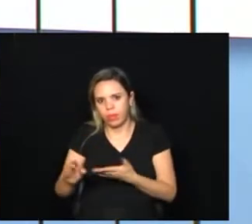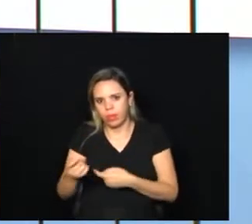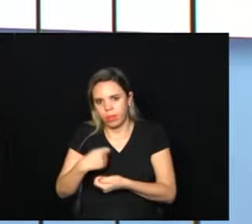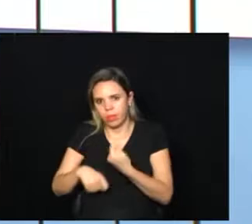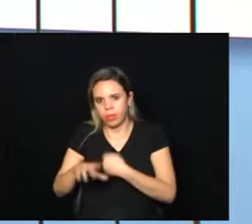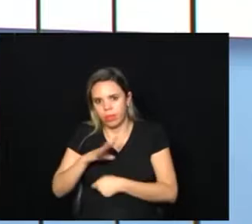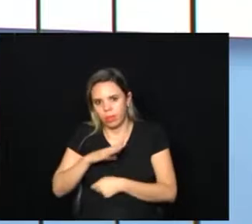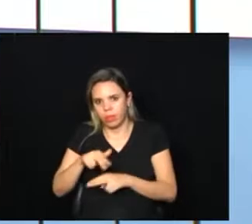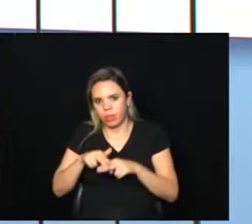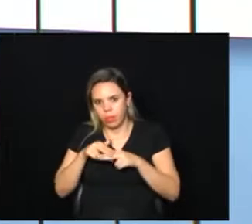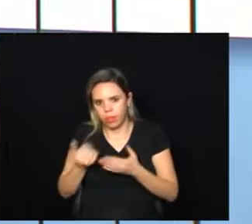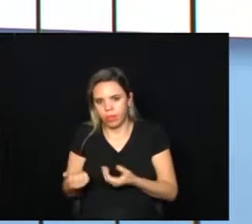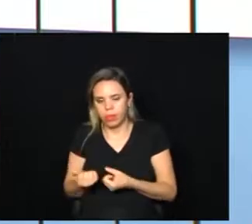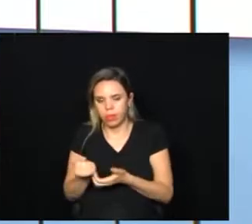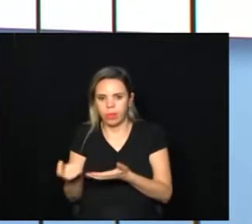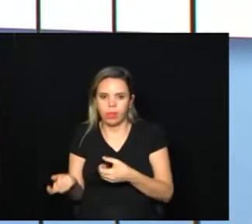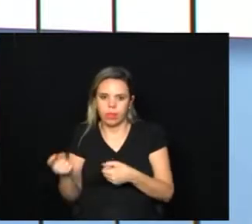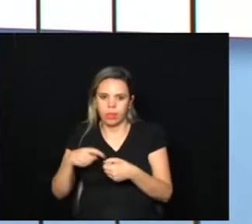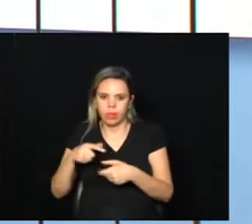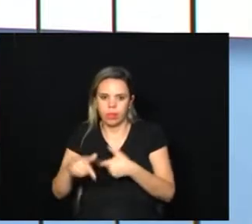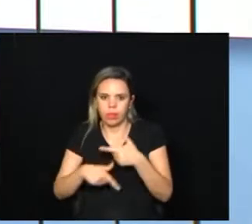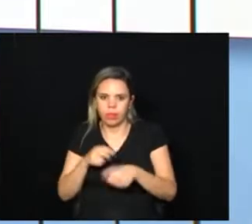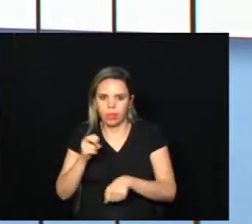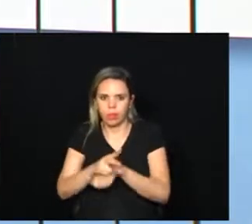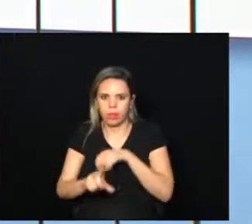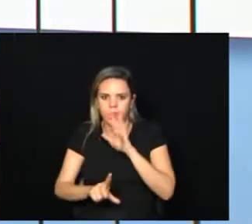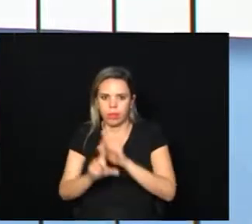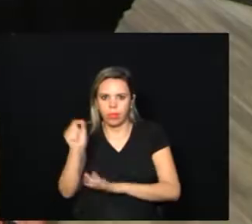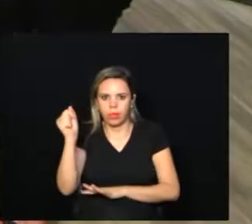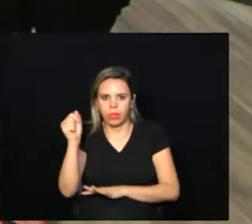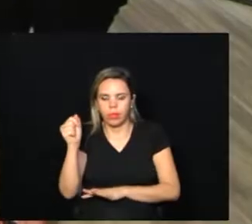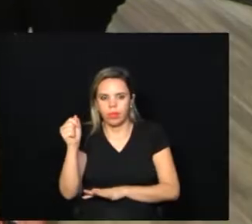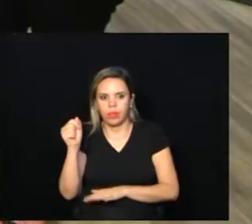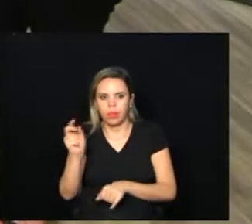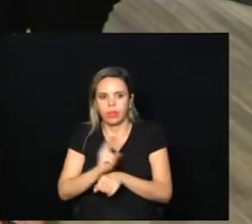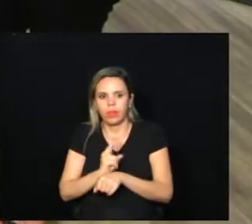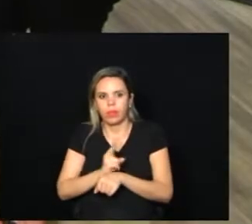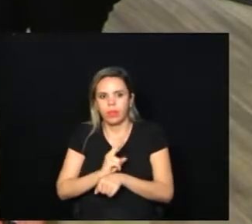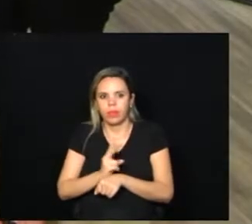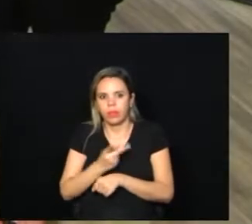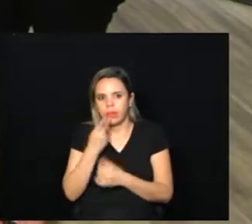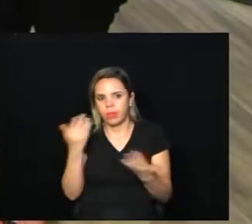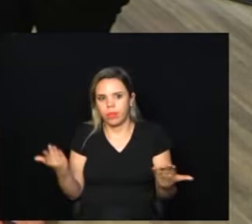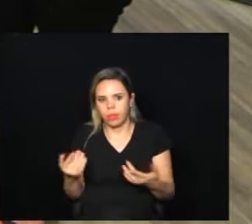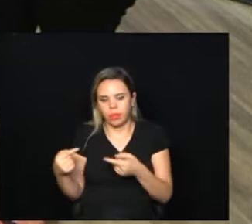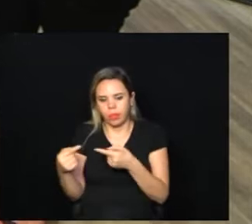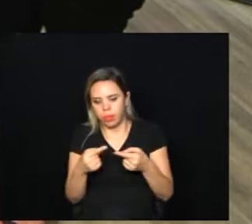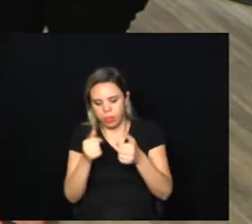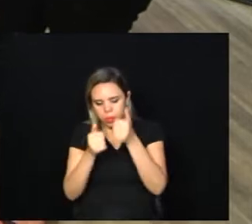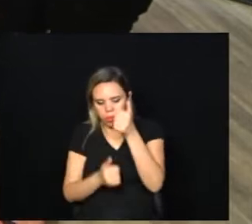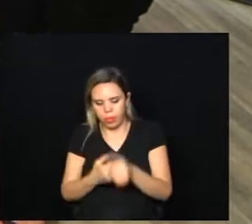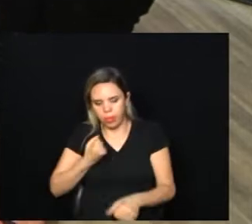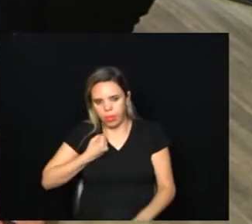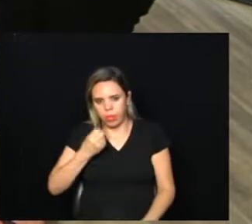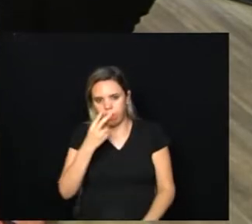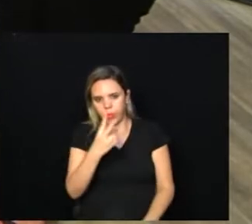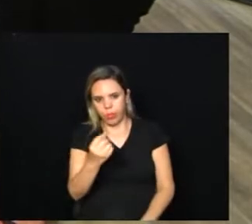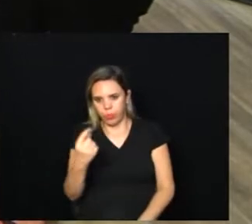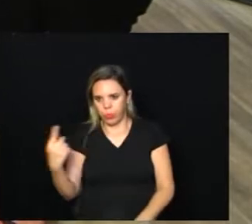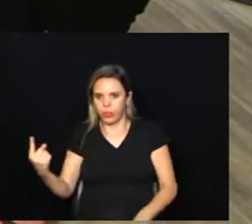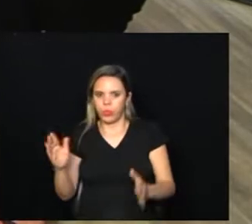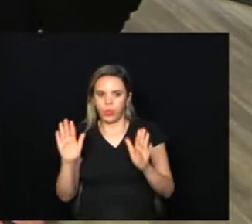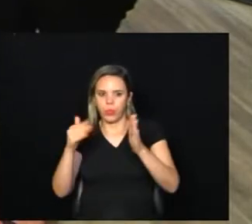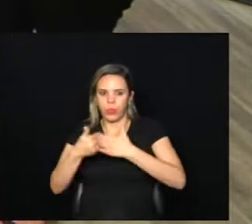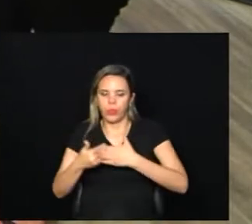economia, justamente para a retomada de emprego e renda. E sobre segurança, já que hoje é dia do derby de número 201, com os